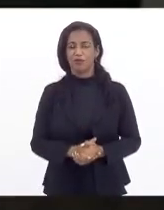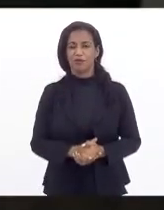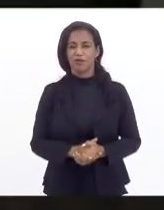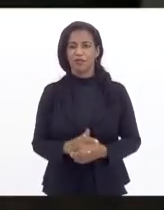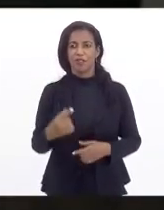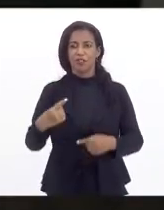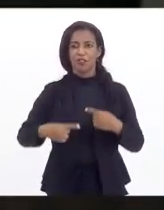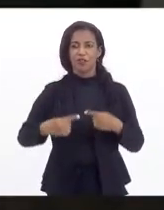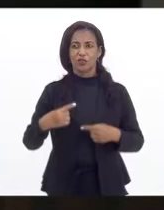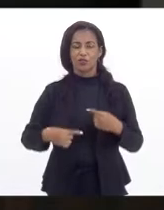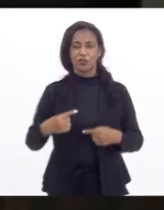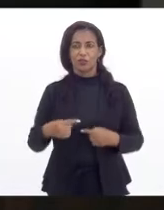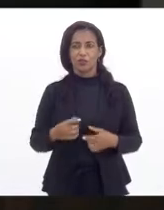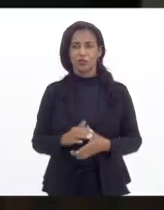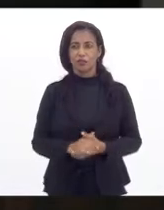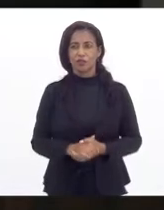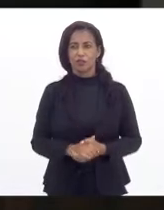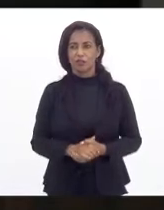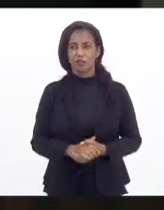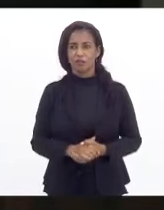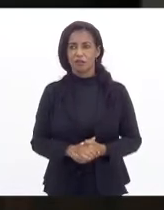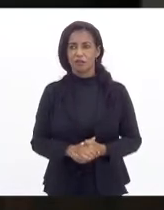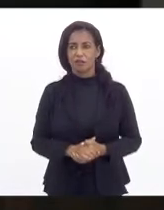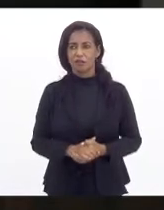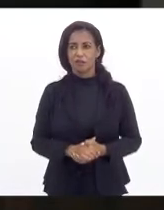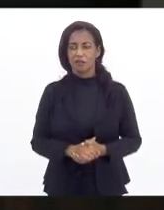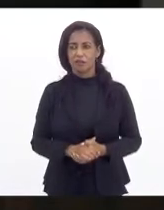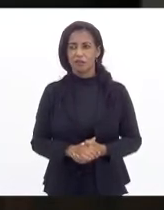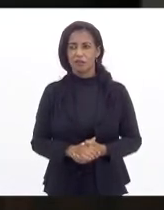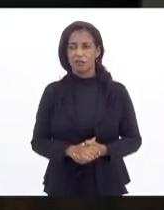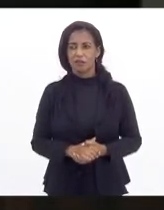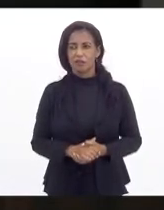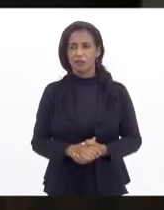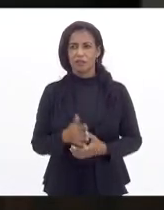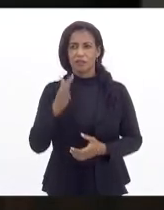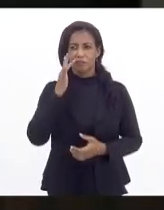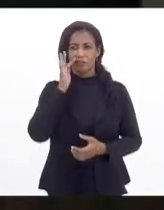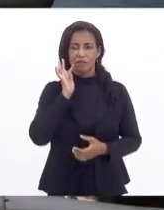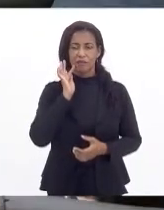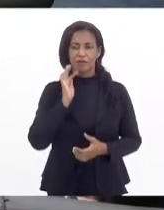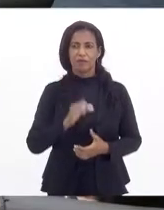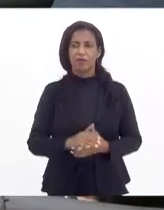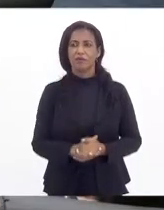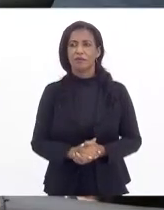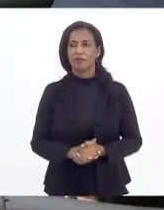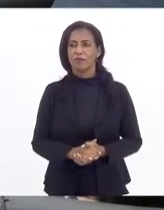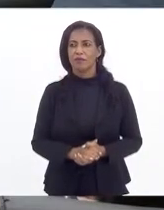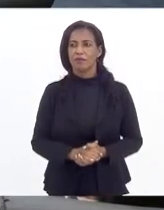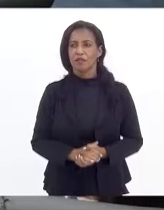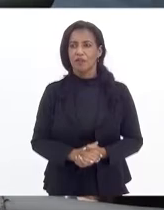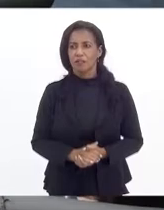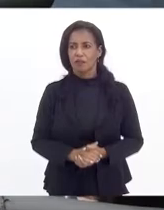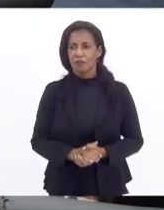em discussão, não havendo que aquilo... Para discutir, deputado Flávio Serafim.